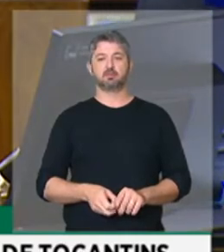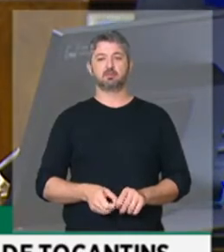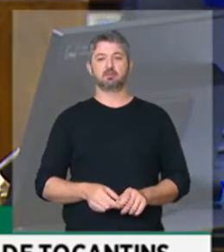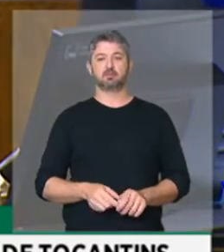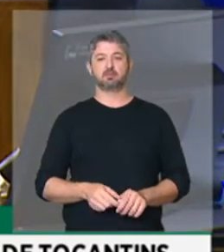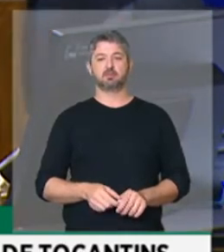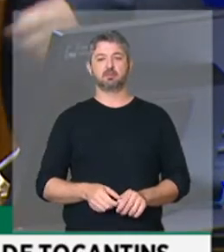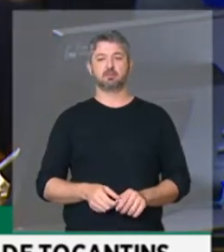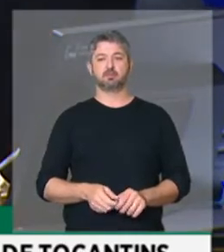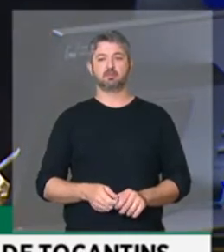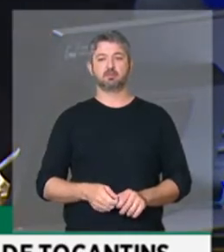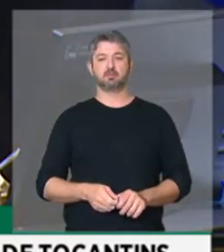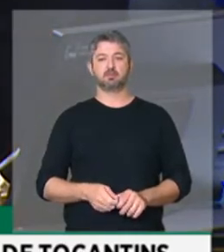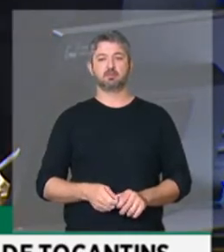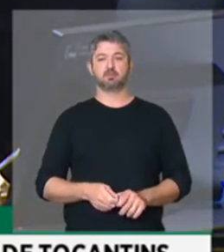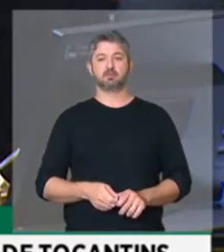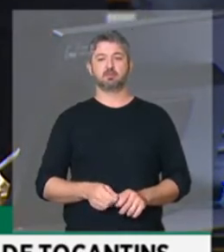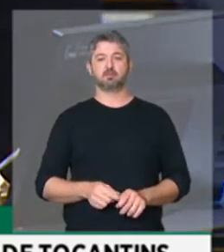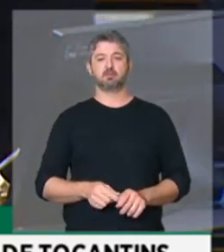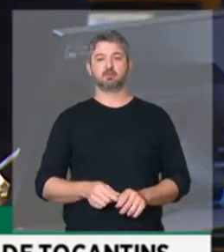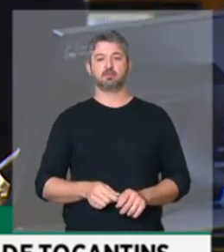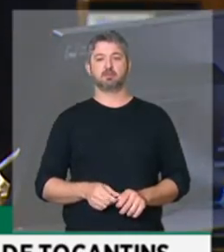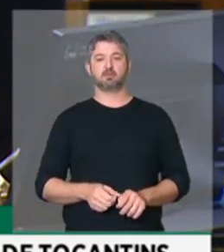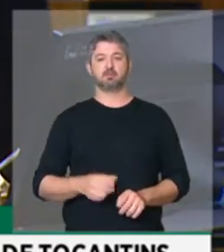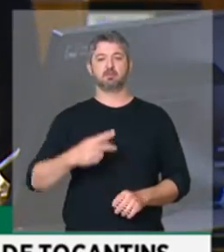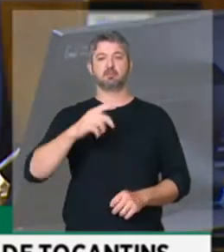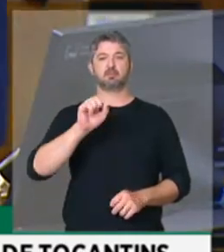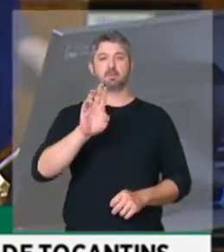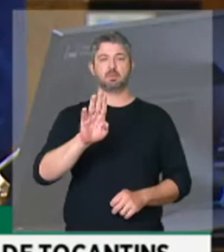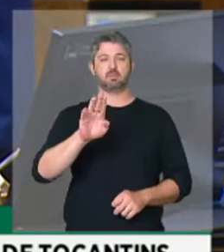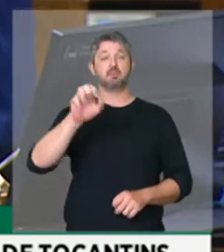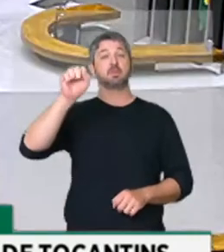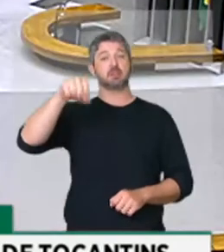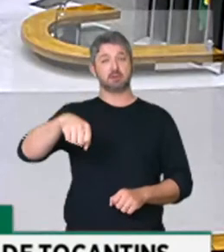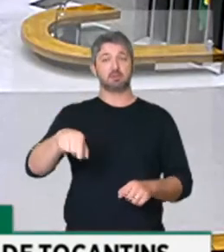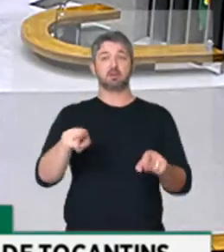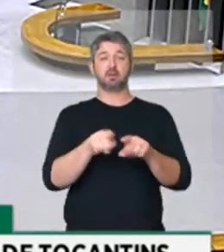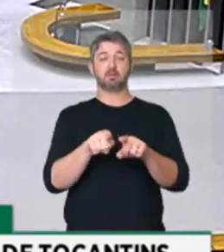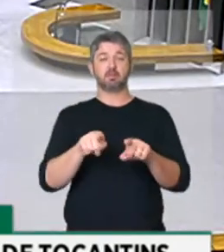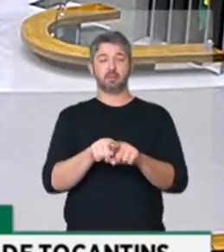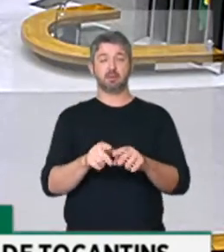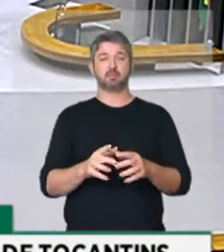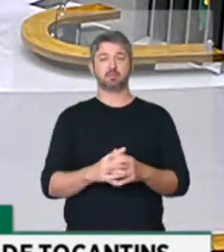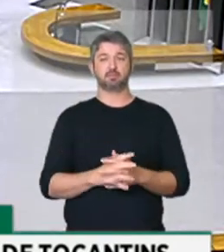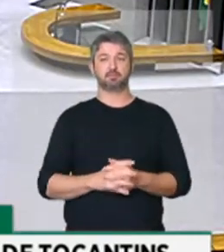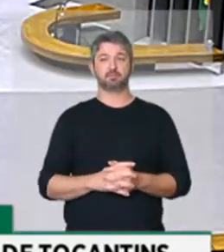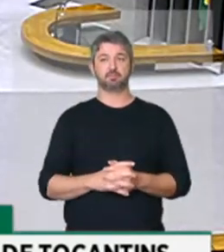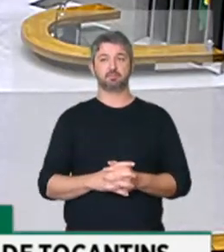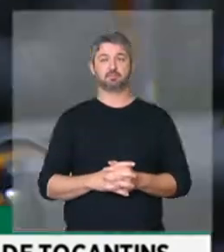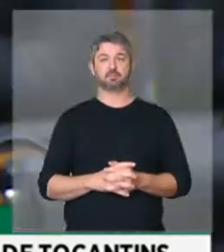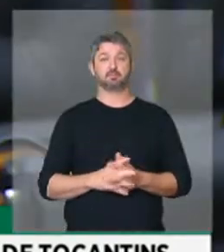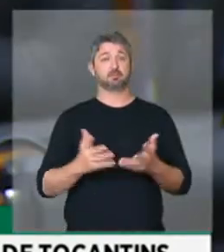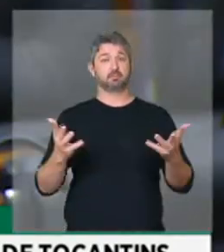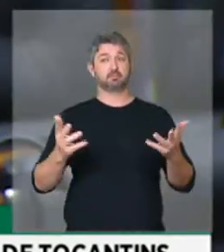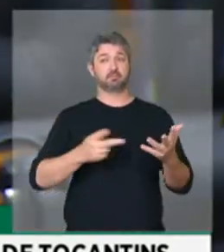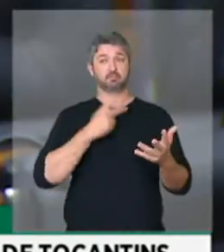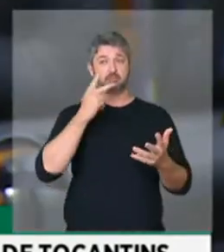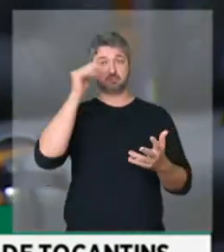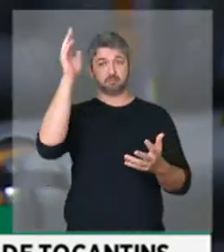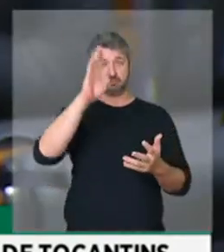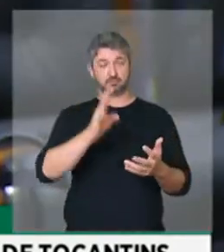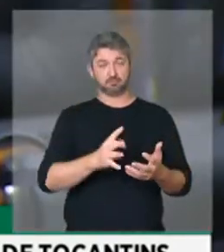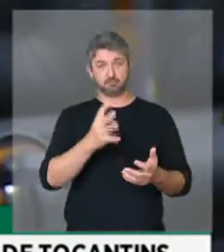PSB. Senhor presidente, o PSB também orienta a bancada pelo sim. Dizer que o Brasil